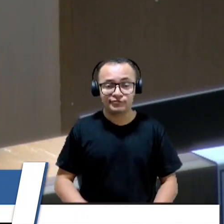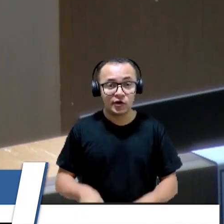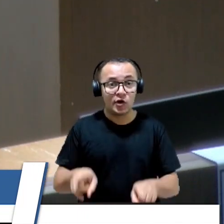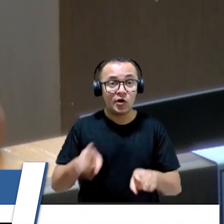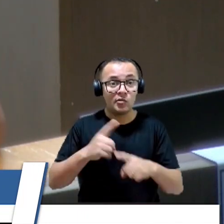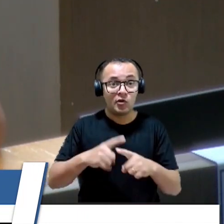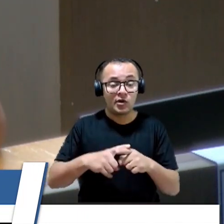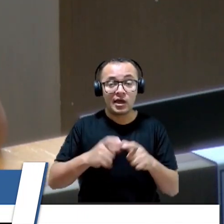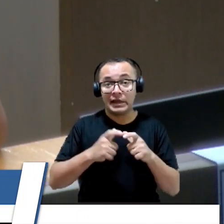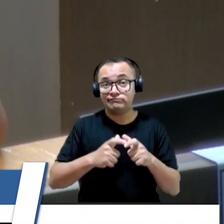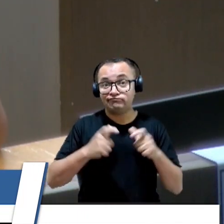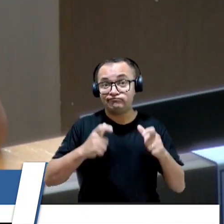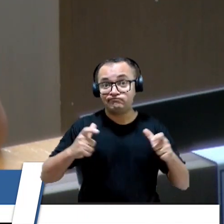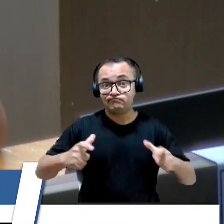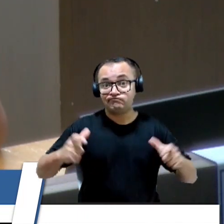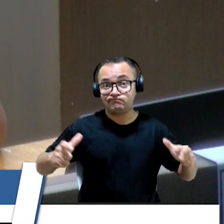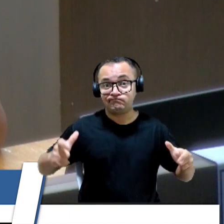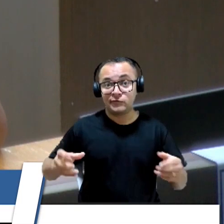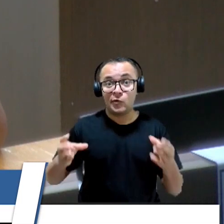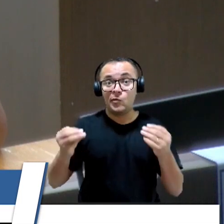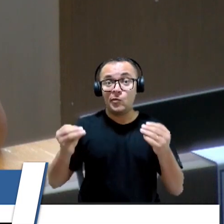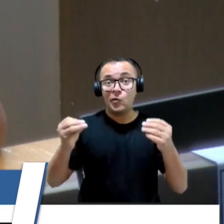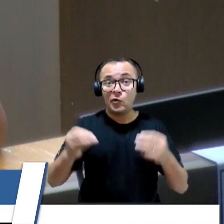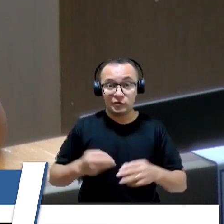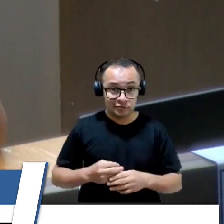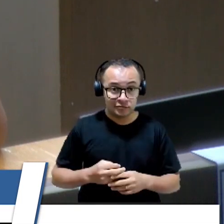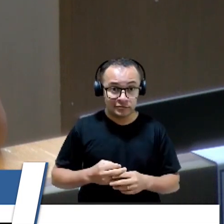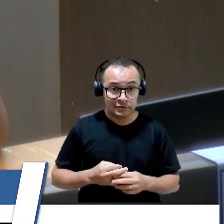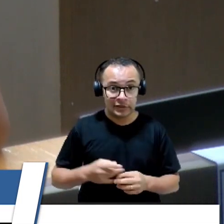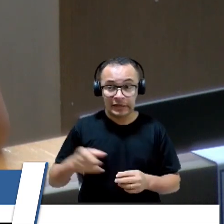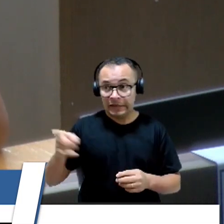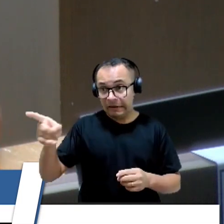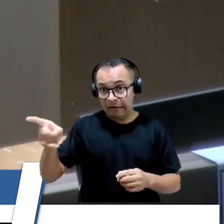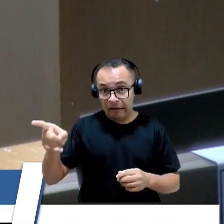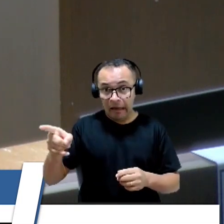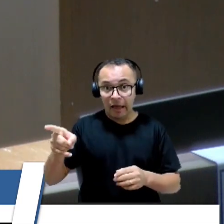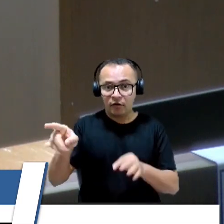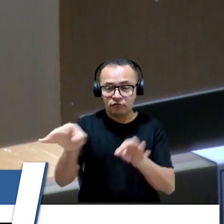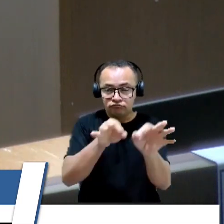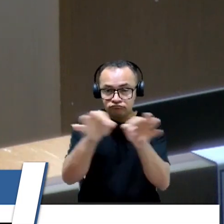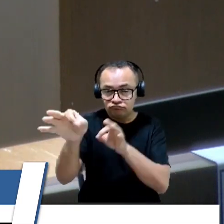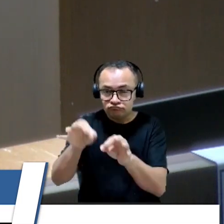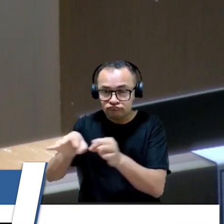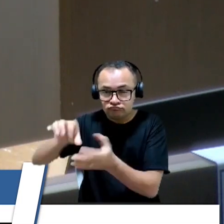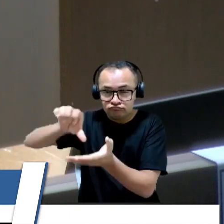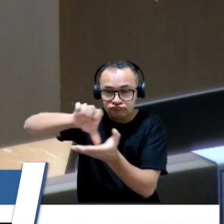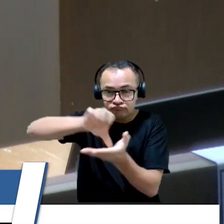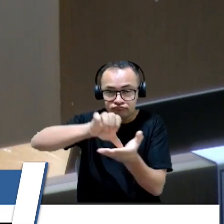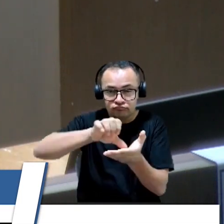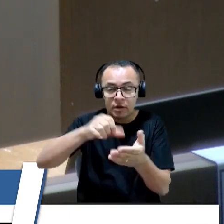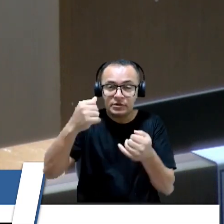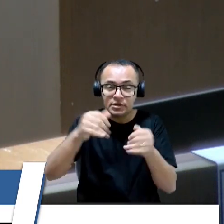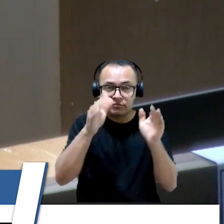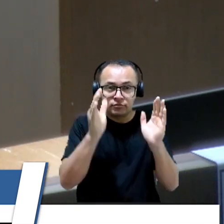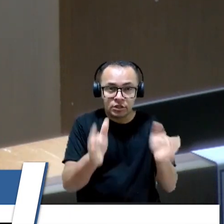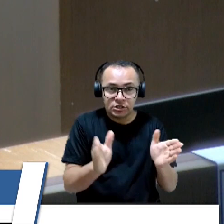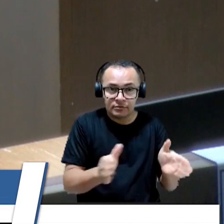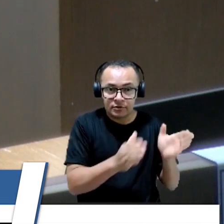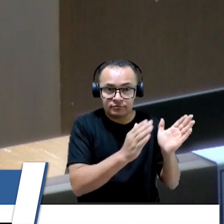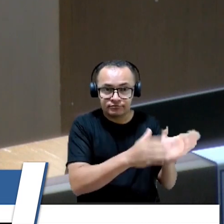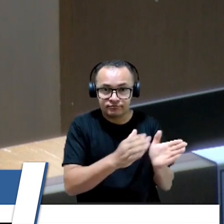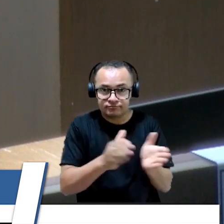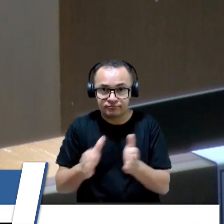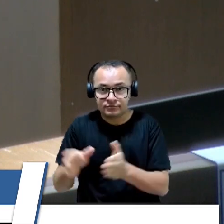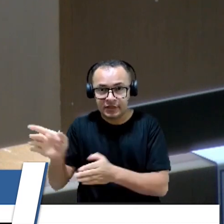então todos os bairros que saem tem que ter planejamento. Igual o Della Mota mesmo falou, daquela avenida Luiz Gonzaga, que ela